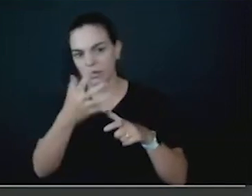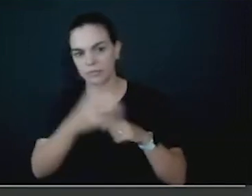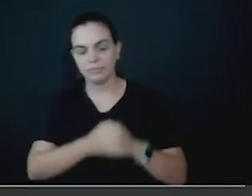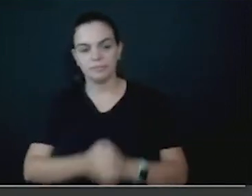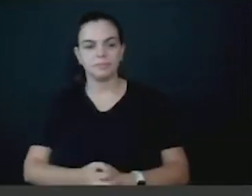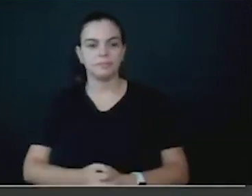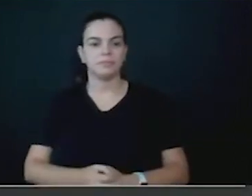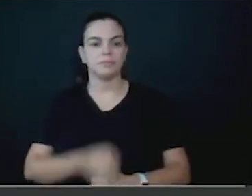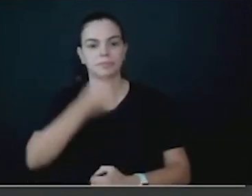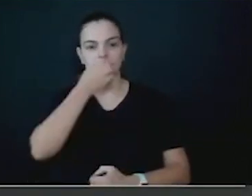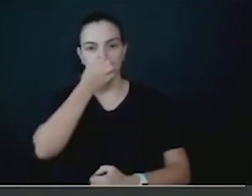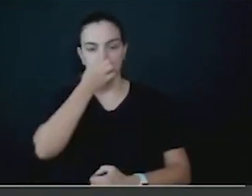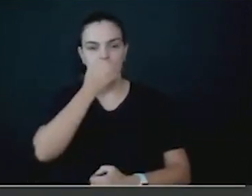68%.